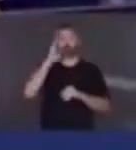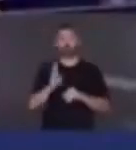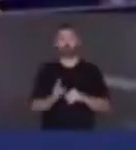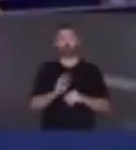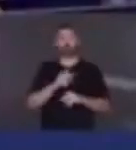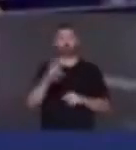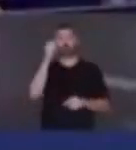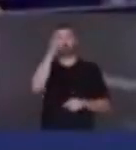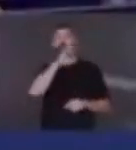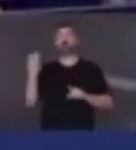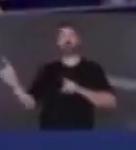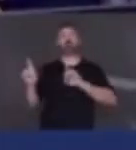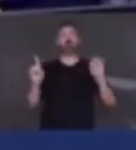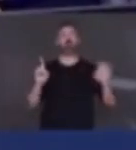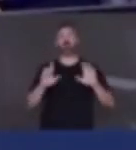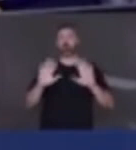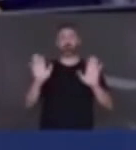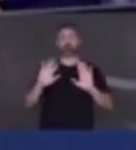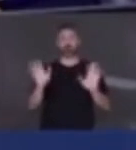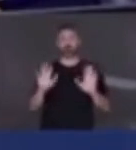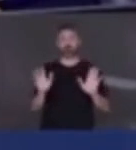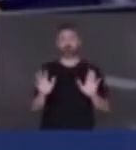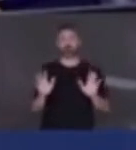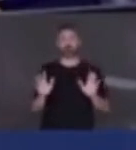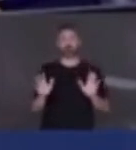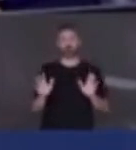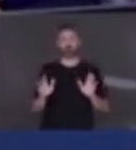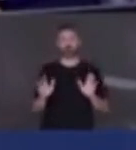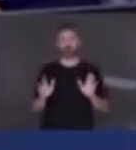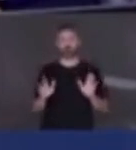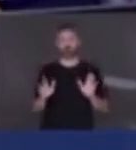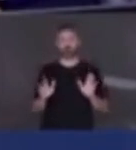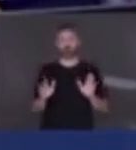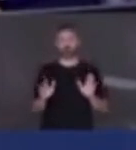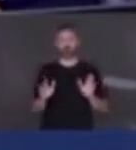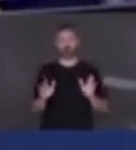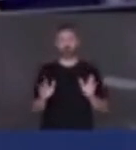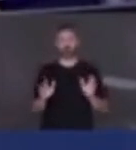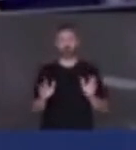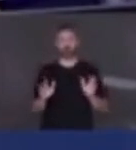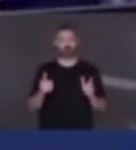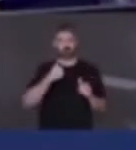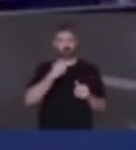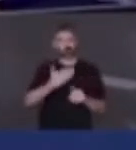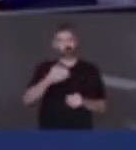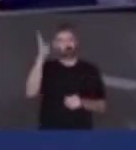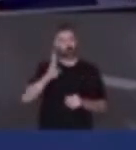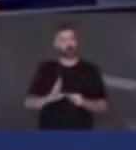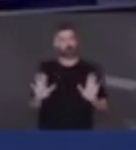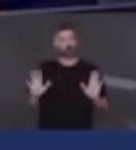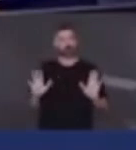seguinte, uma obra que custa 5 bilhões. Não é isso. São milhares de obras,